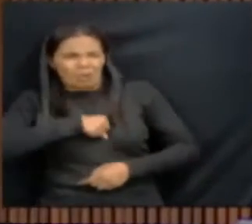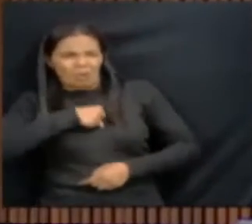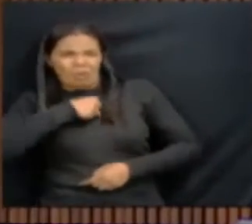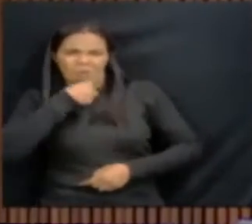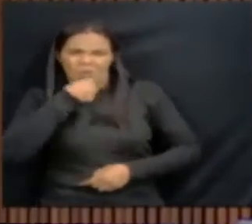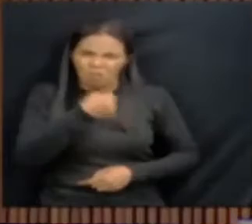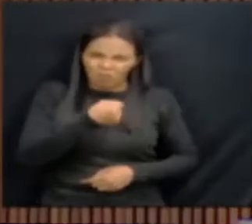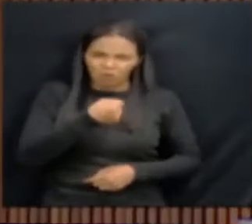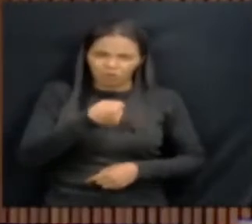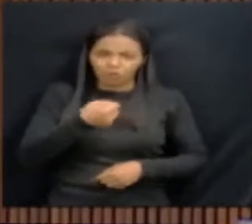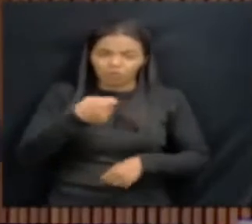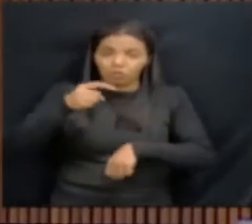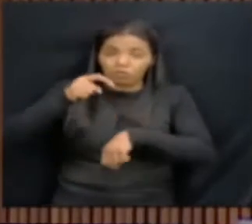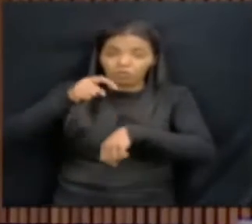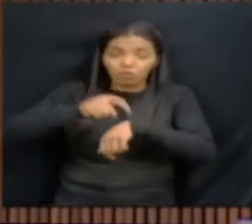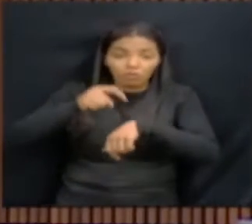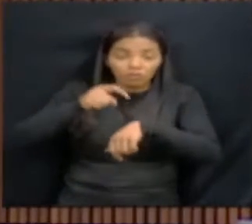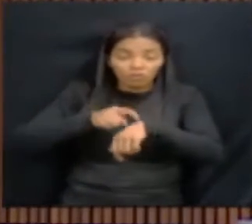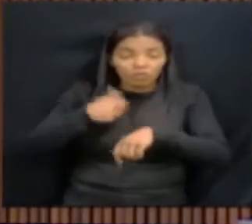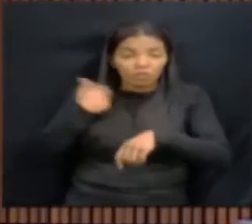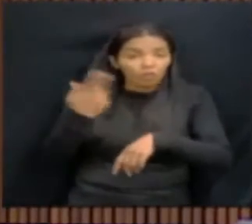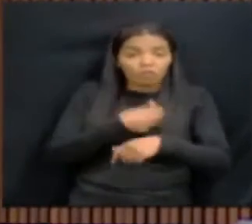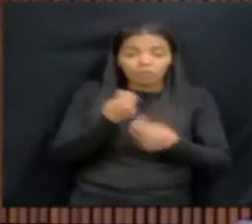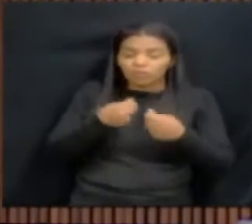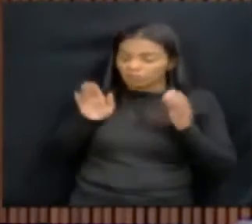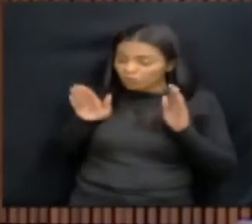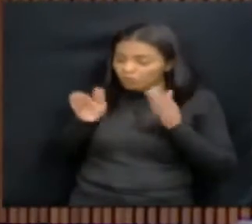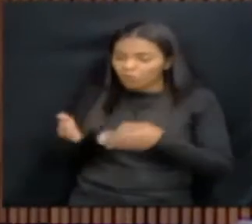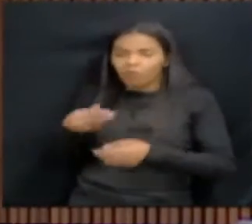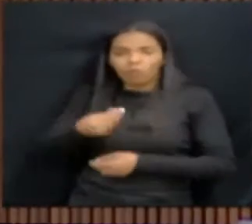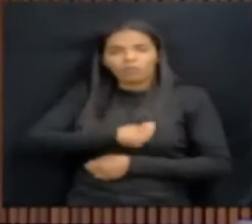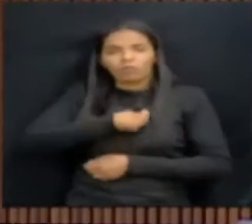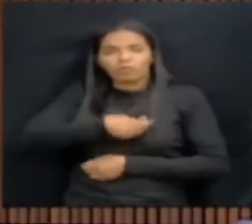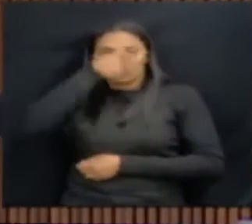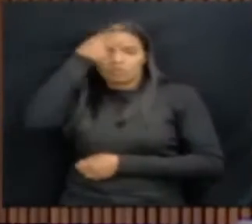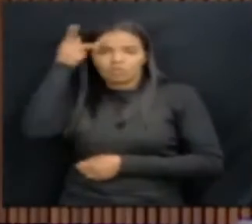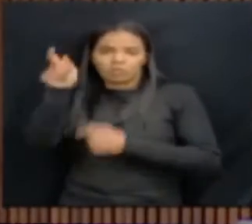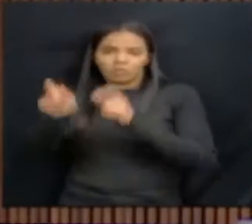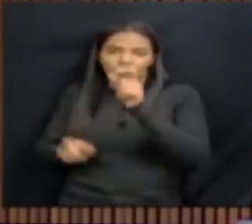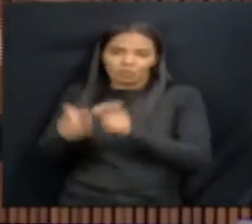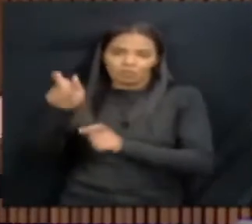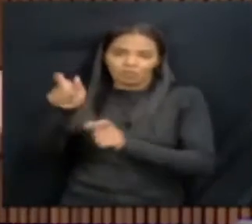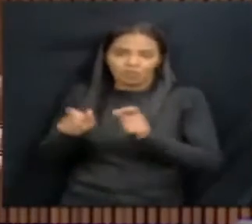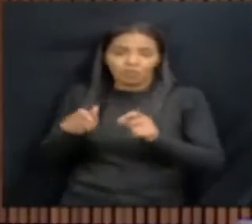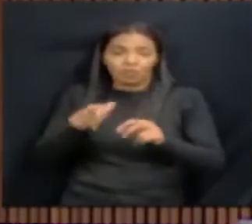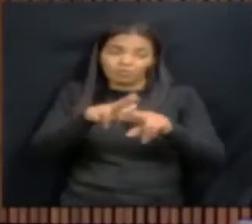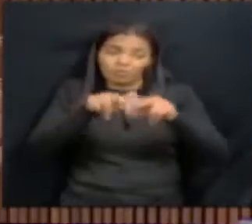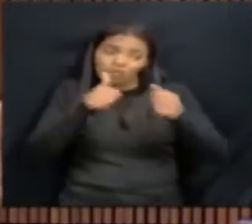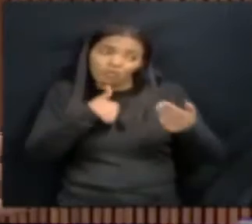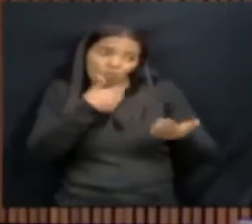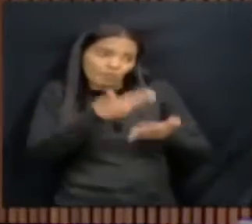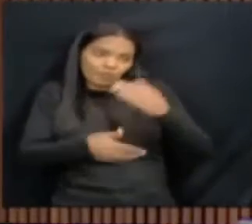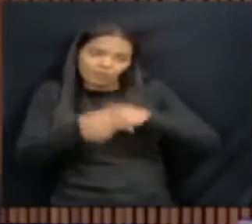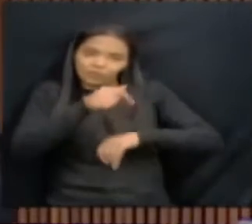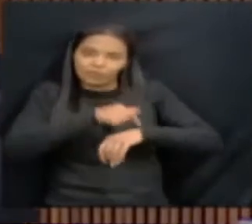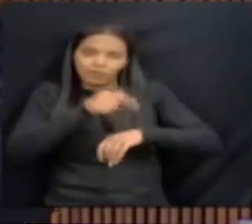que a atenção tem que ser a vida do ser humano. Por isso, eu acabei excedendo o tempo e não vou